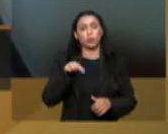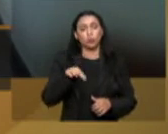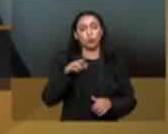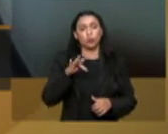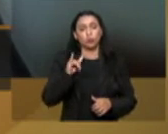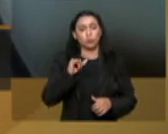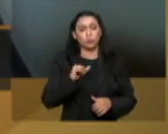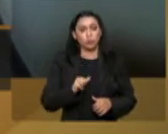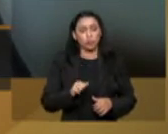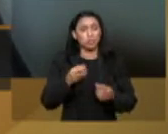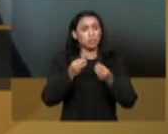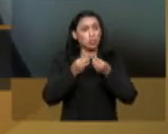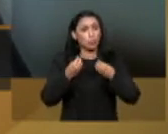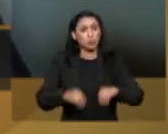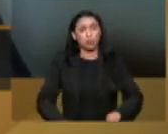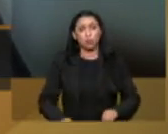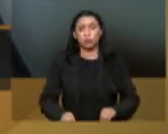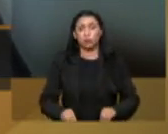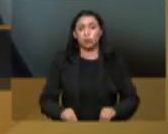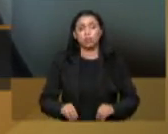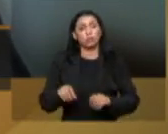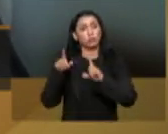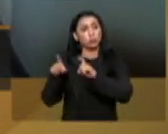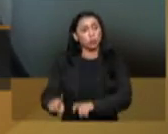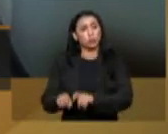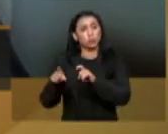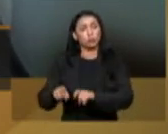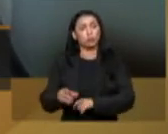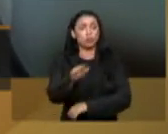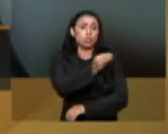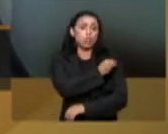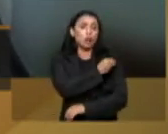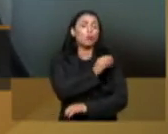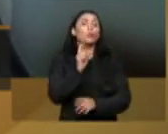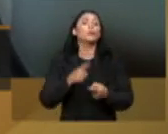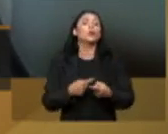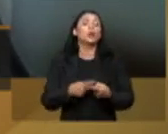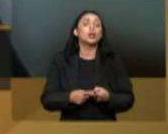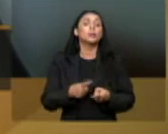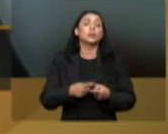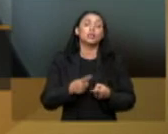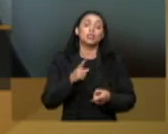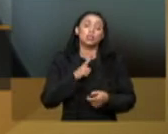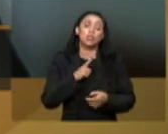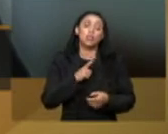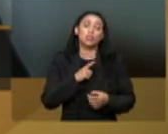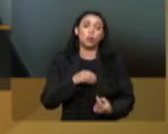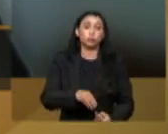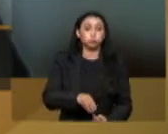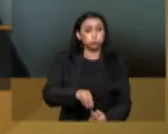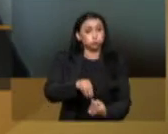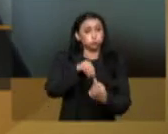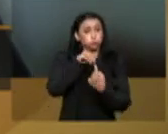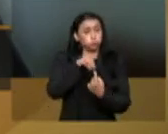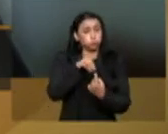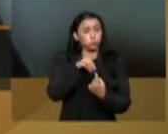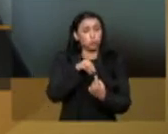irreparável prejuízo aos produtores de álcool. Isso porque existiria um